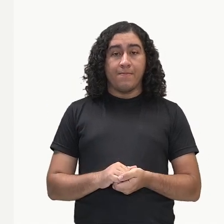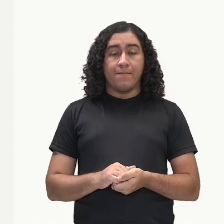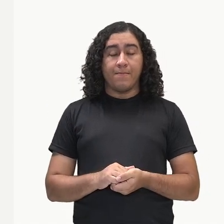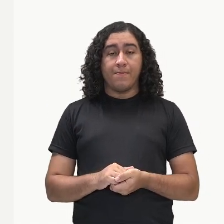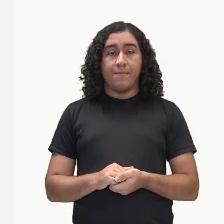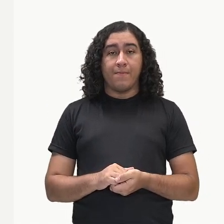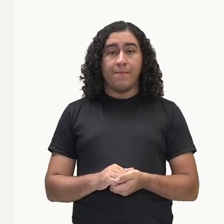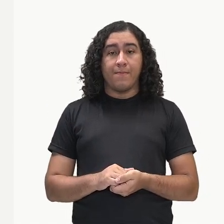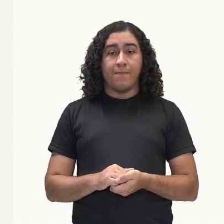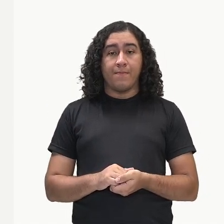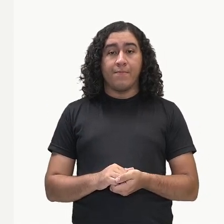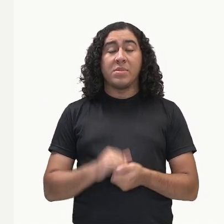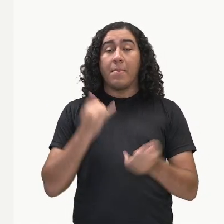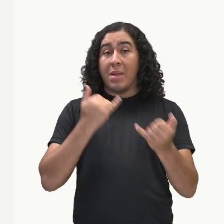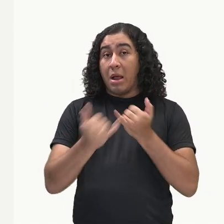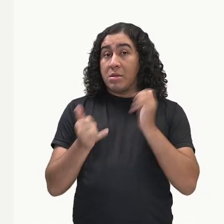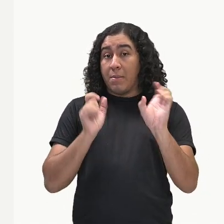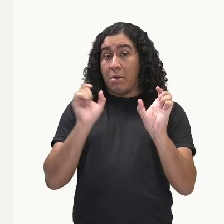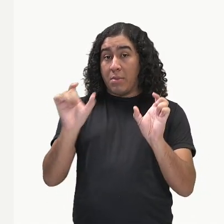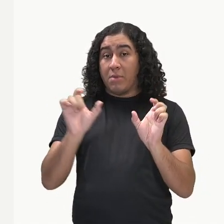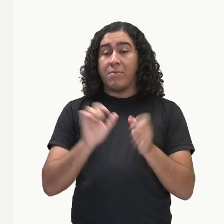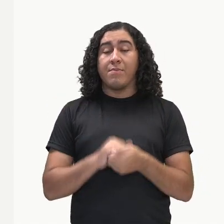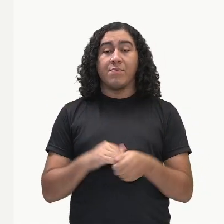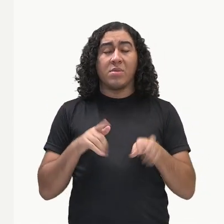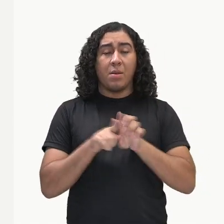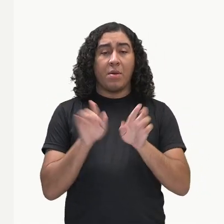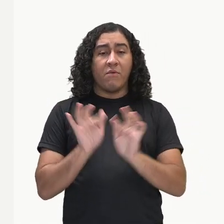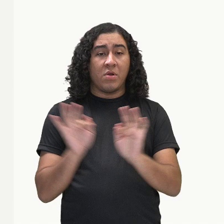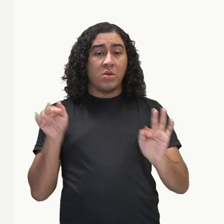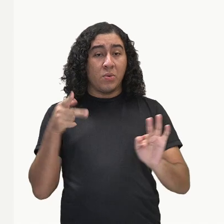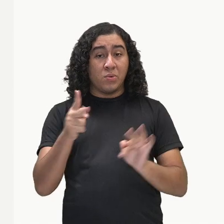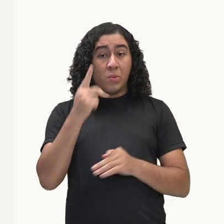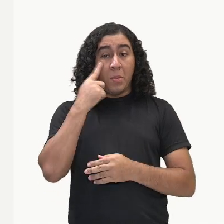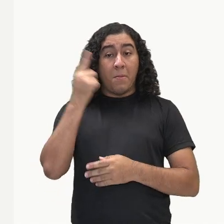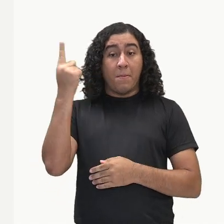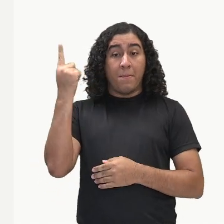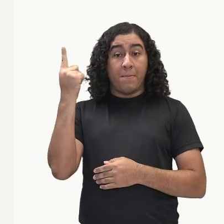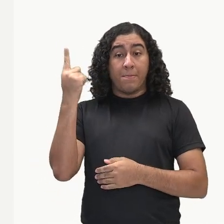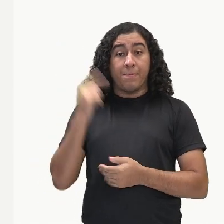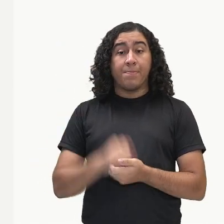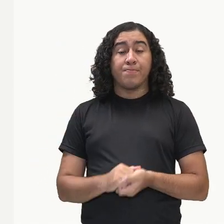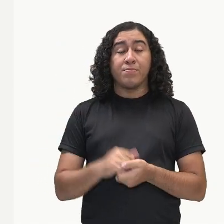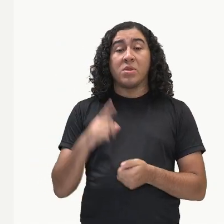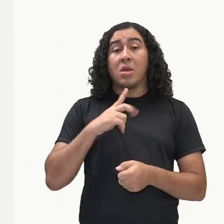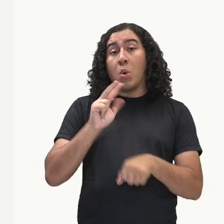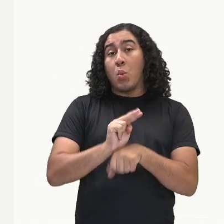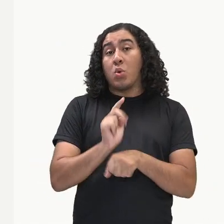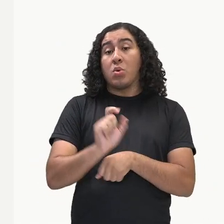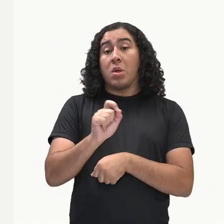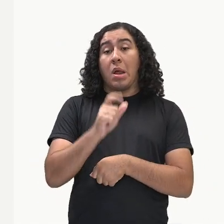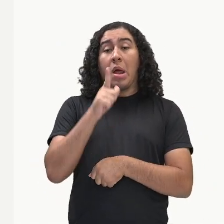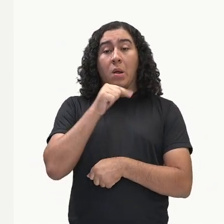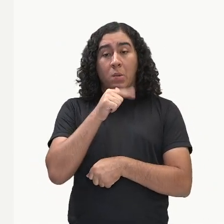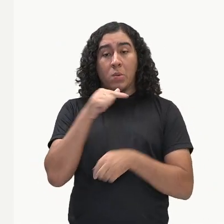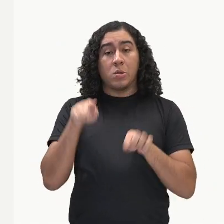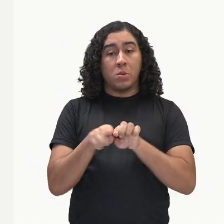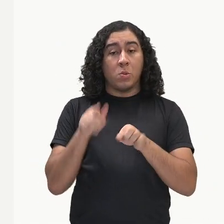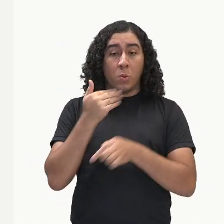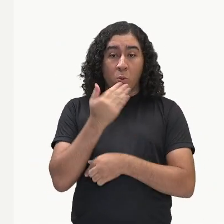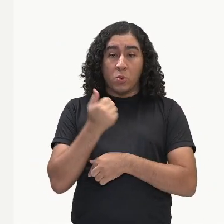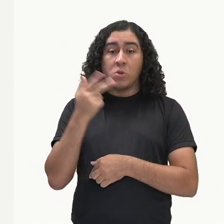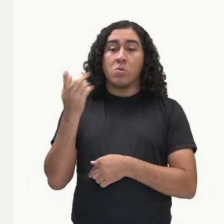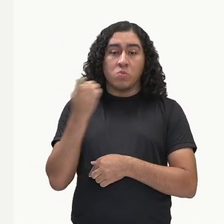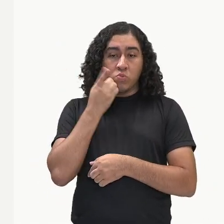né? Providing feed and water regularly. Então, eles providenciam o quê? Água e comida para eles regularmente, não